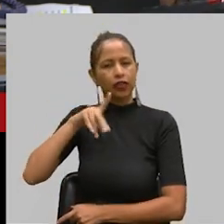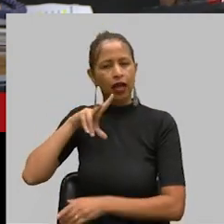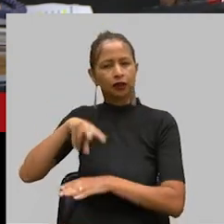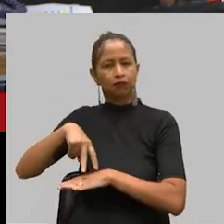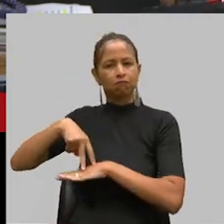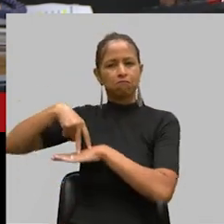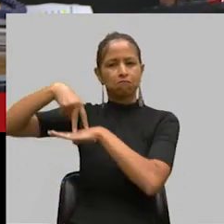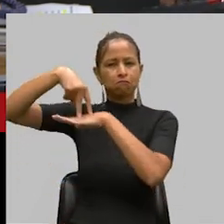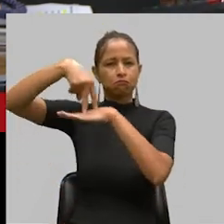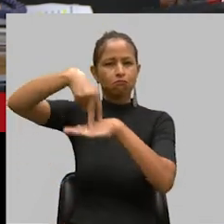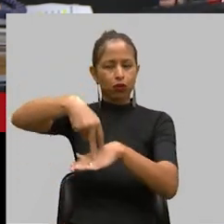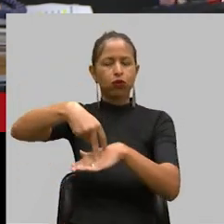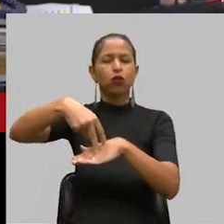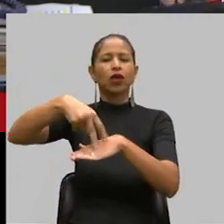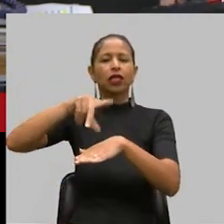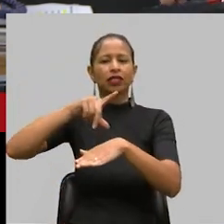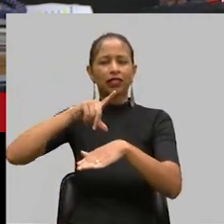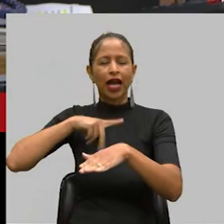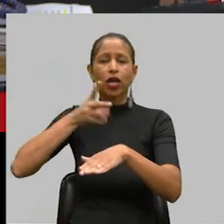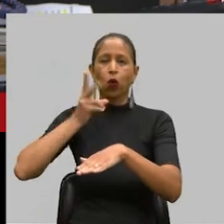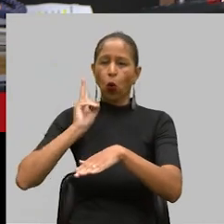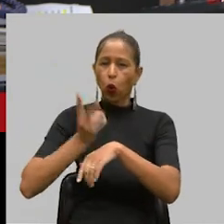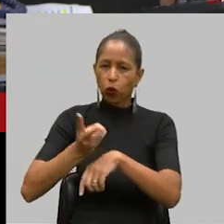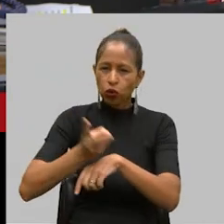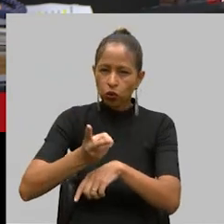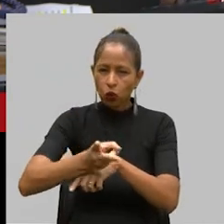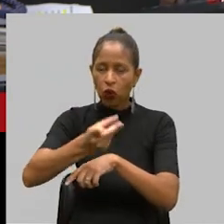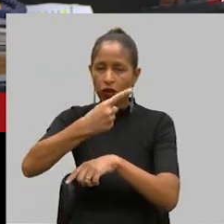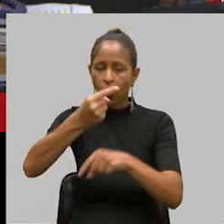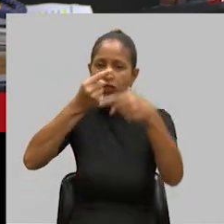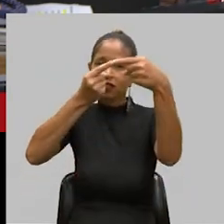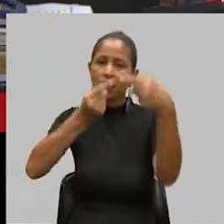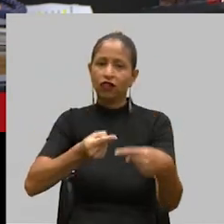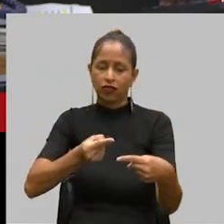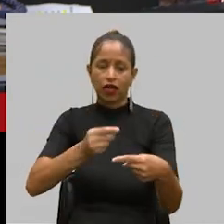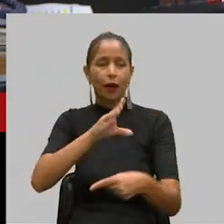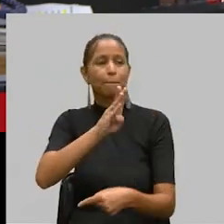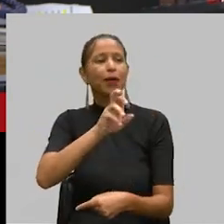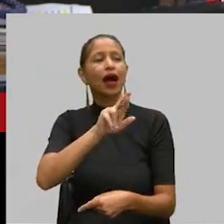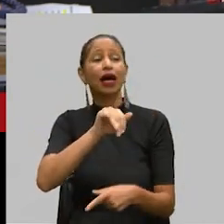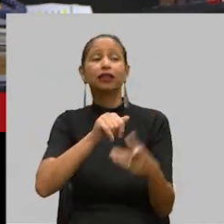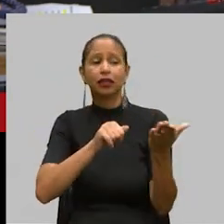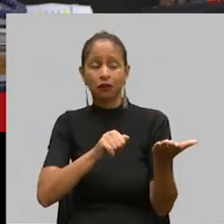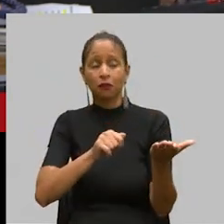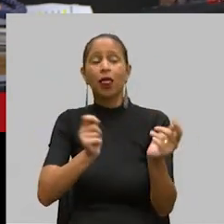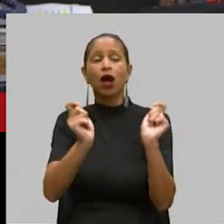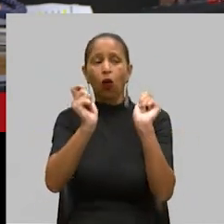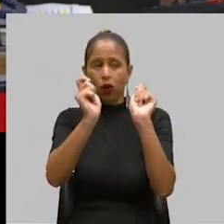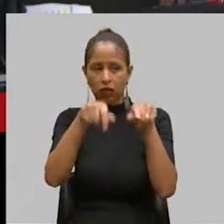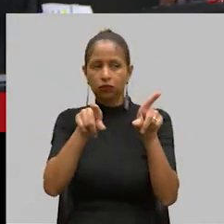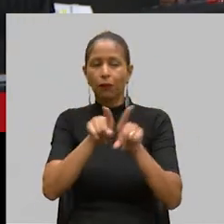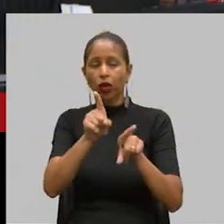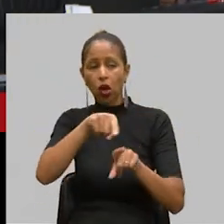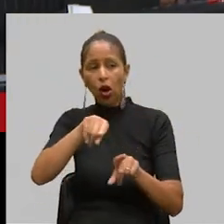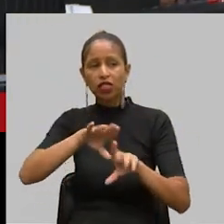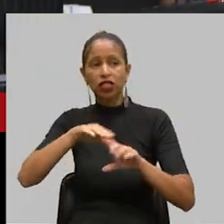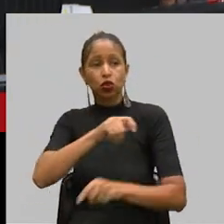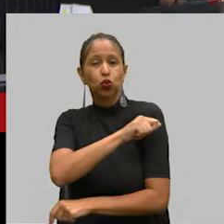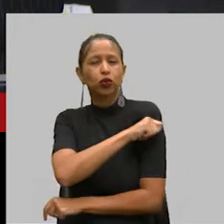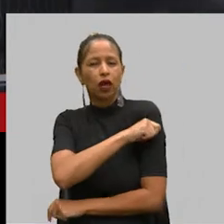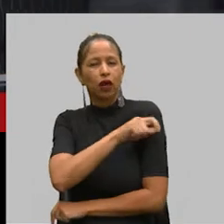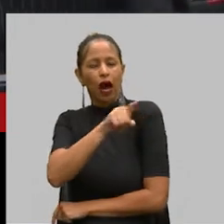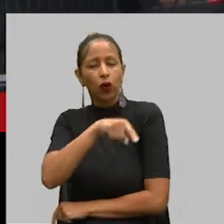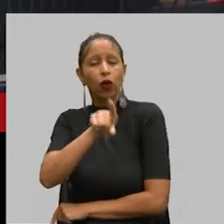garante a diplomação na sequência e nós temos o desafio deputada Beatriz de garantir que nós estudantes do campo eles sejam